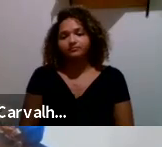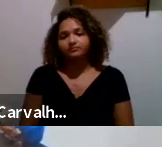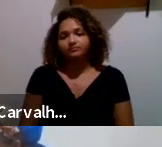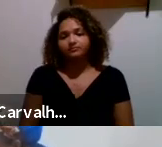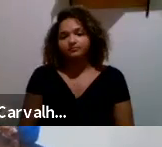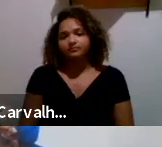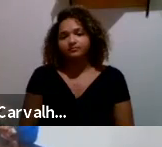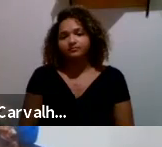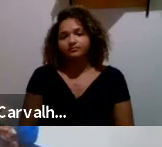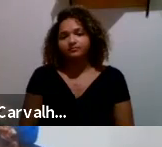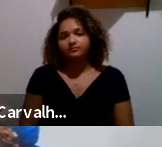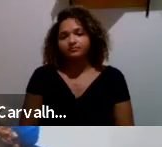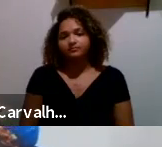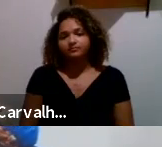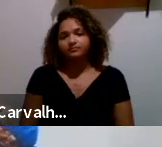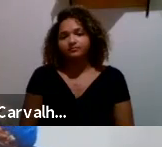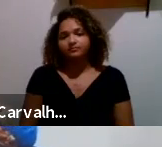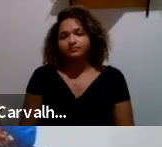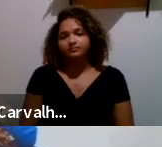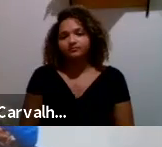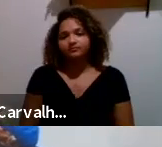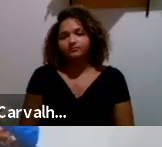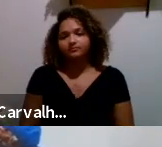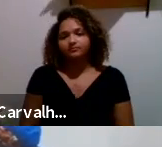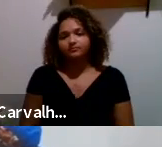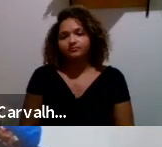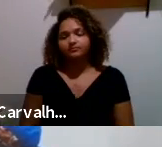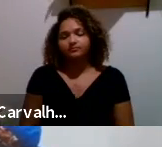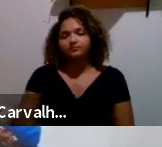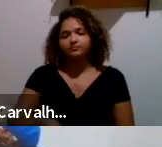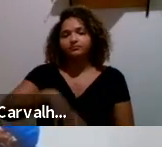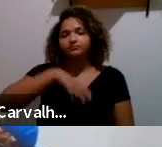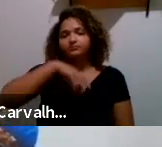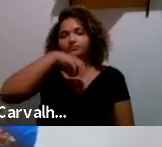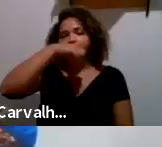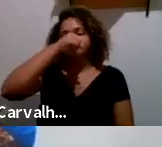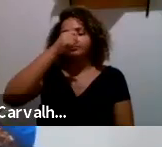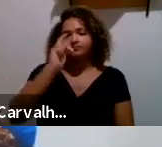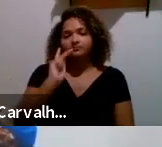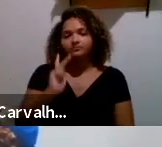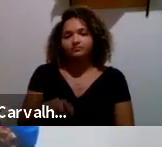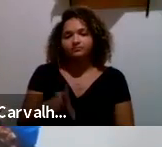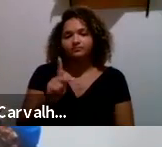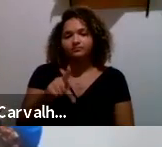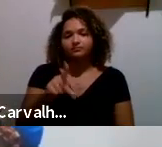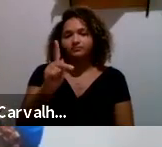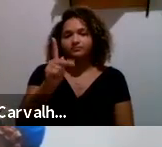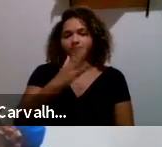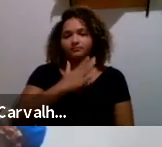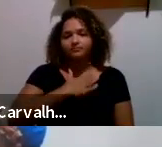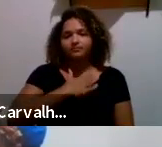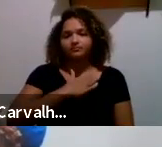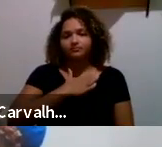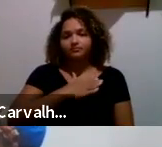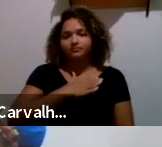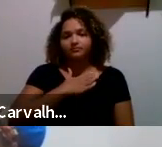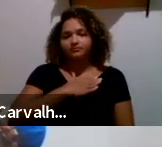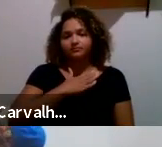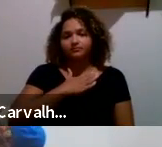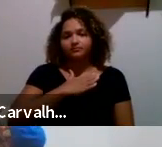o bebê deve ficar bem baixinho já. Respira, deixa eu baixar.